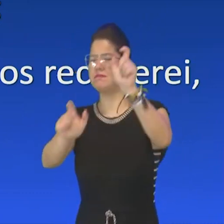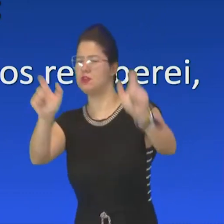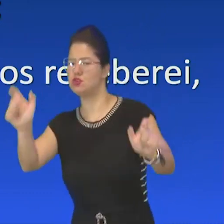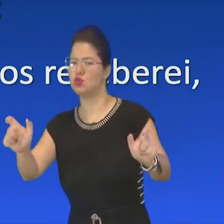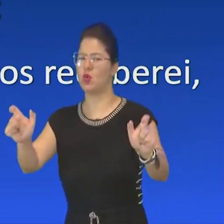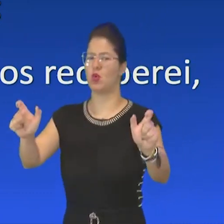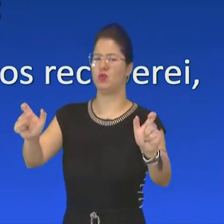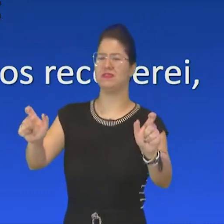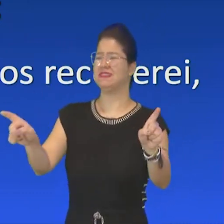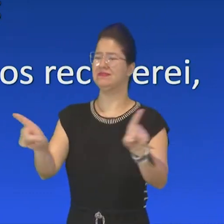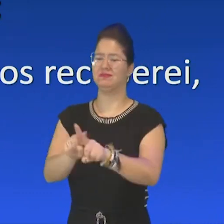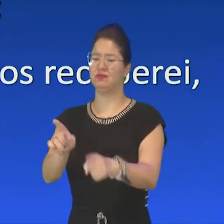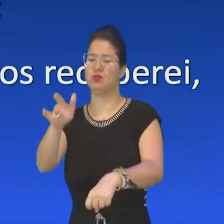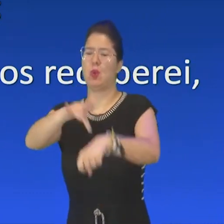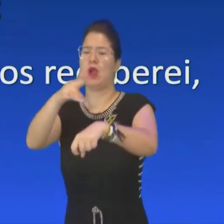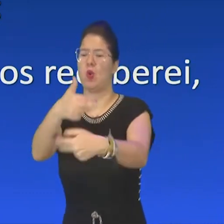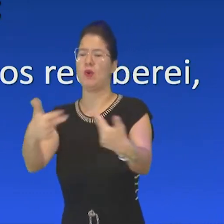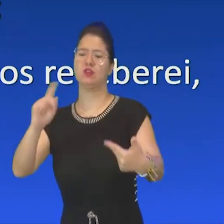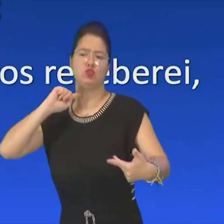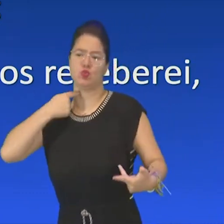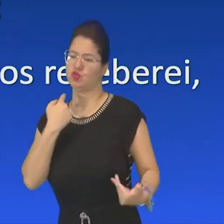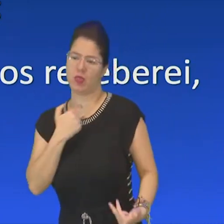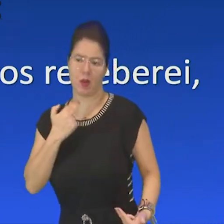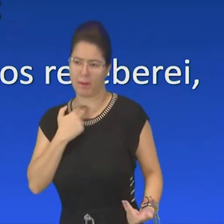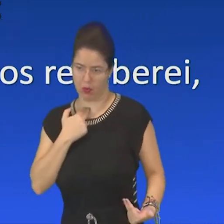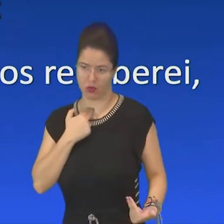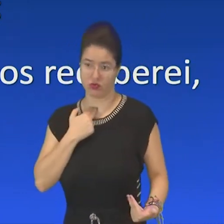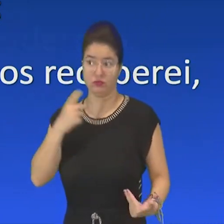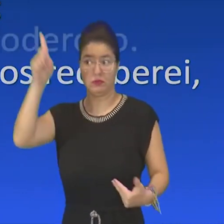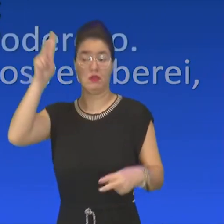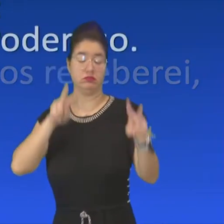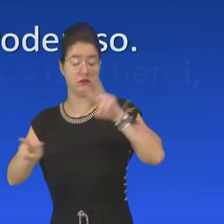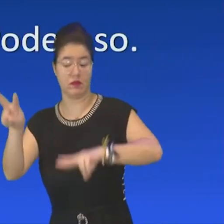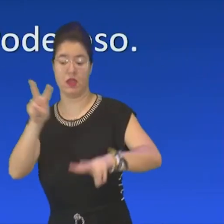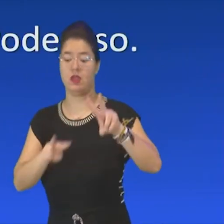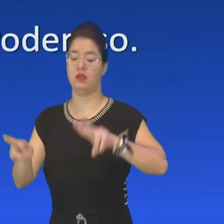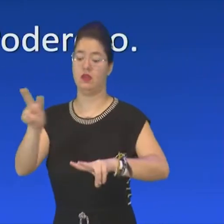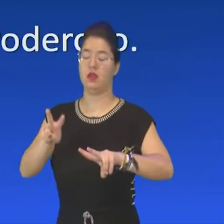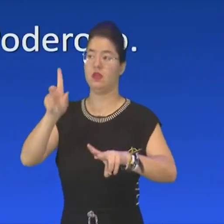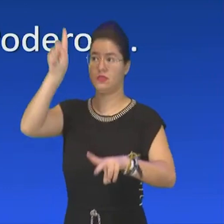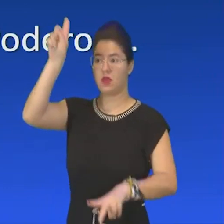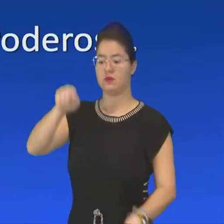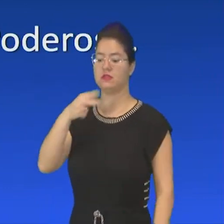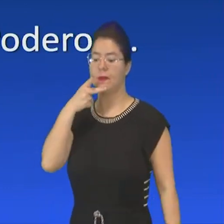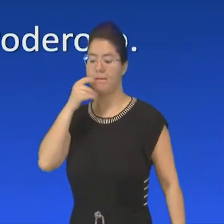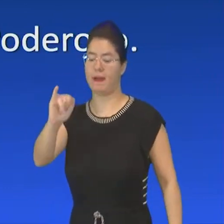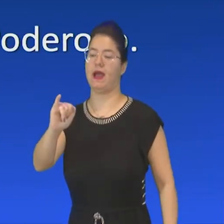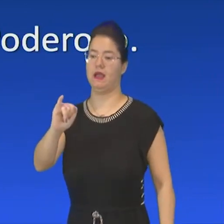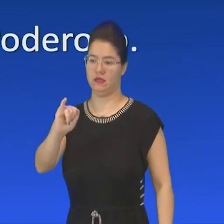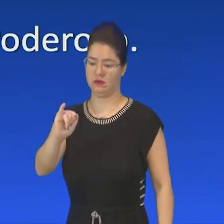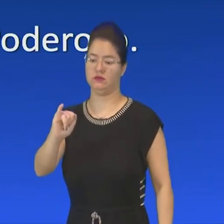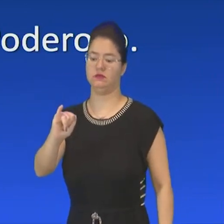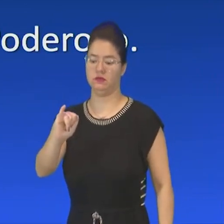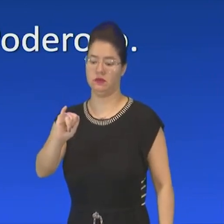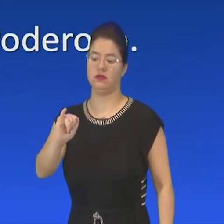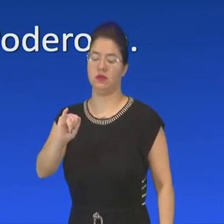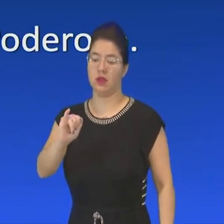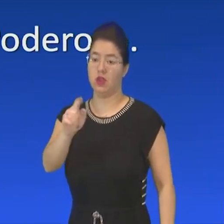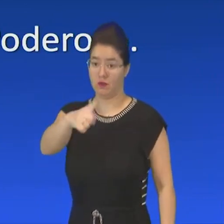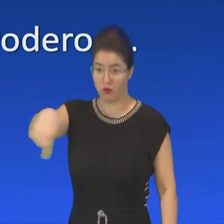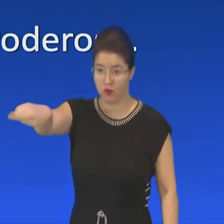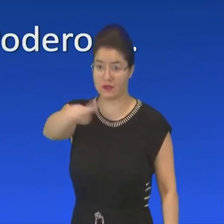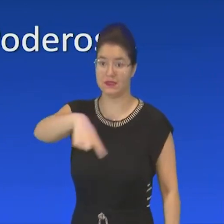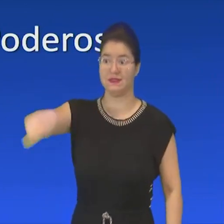toqueis em coisas impuras, e eu vos receberei. Serei vosso Pai, e vós sereis, para